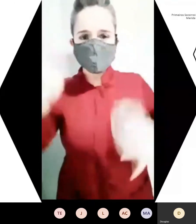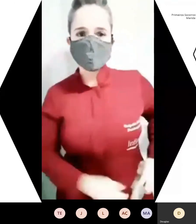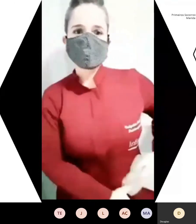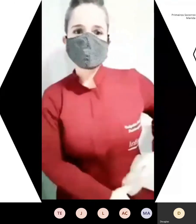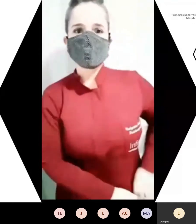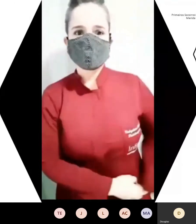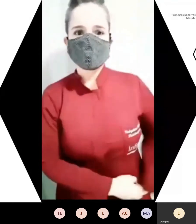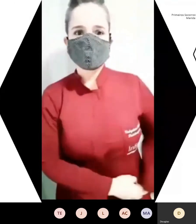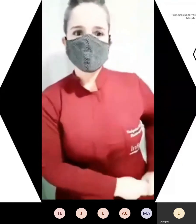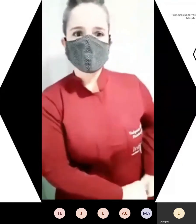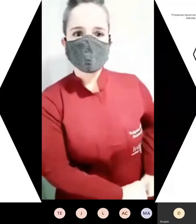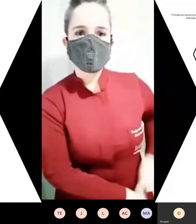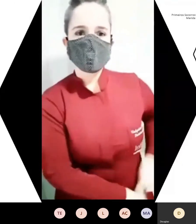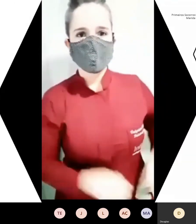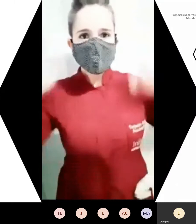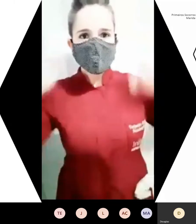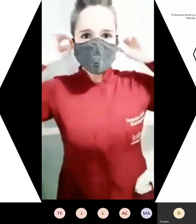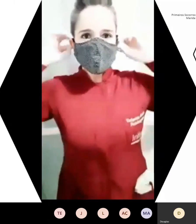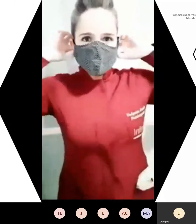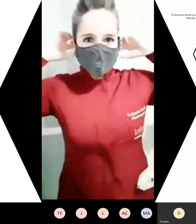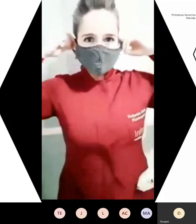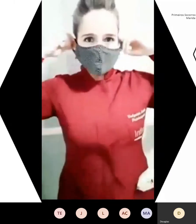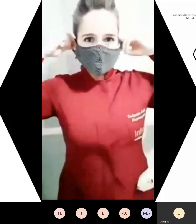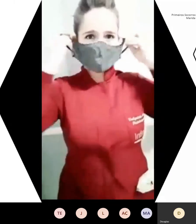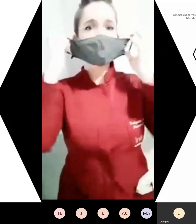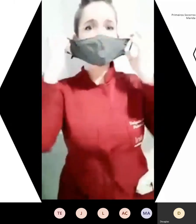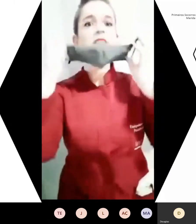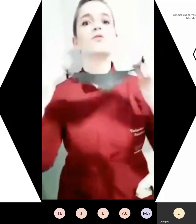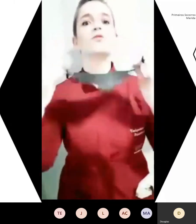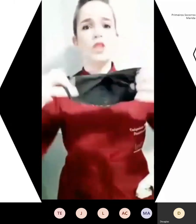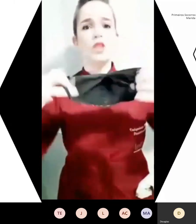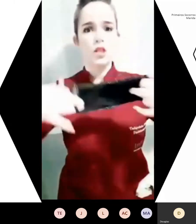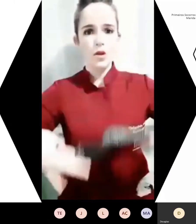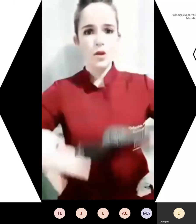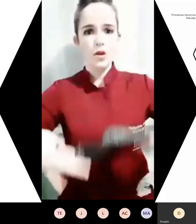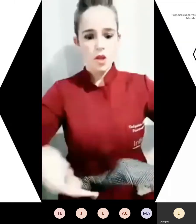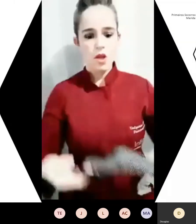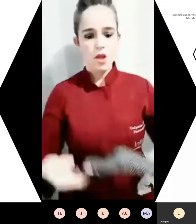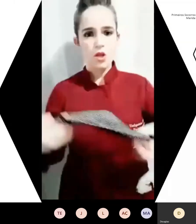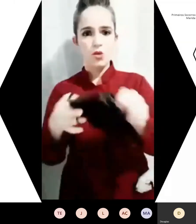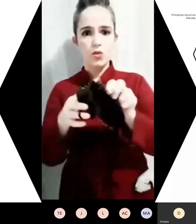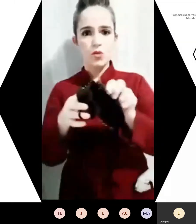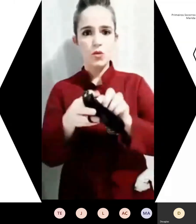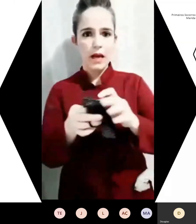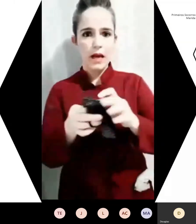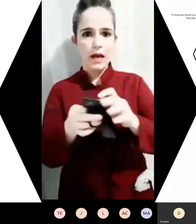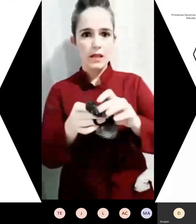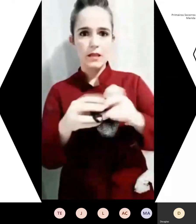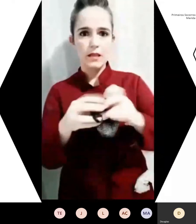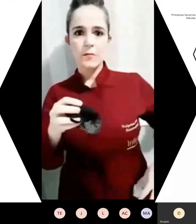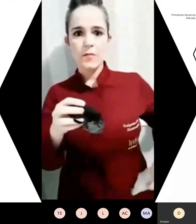máscara, deixa eu botar essa sacola aqui, é pelas laterais. Então eu tiro,